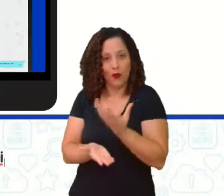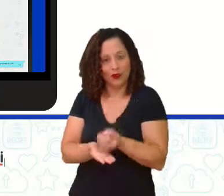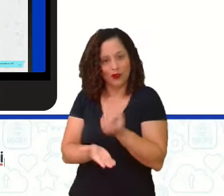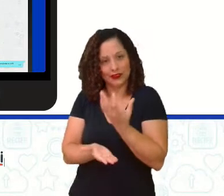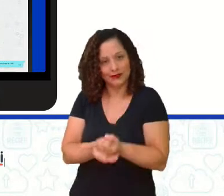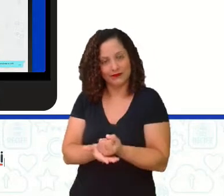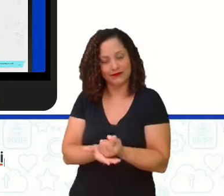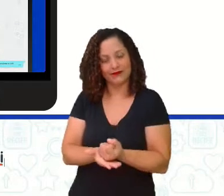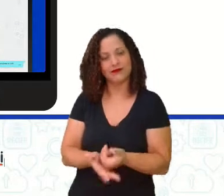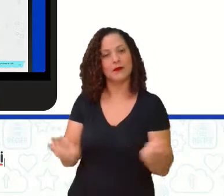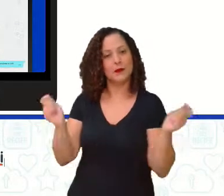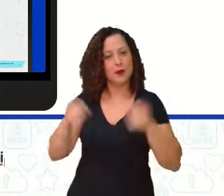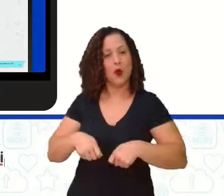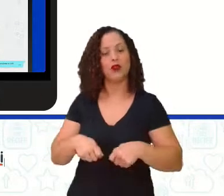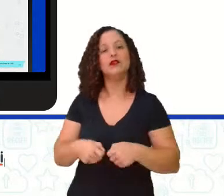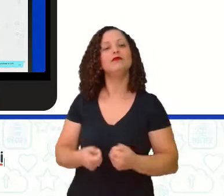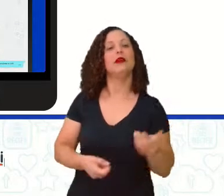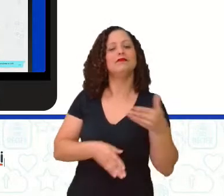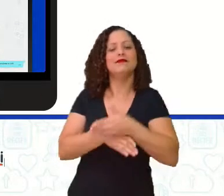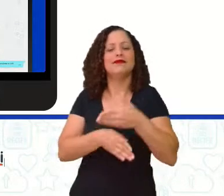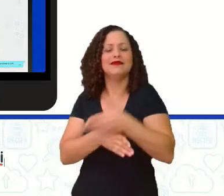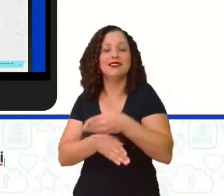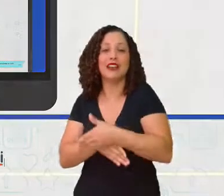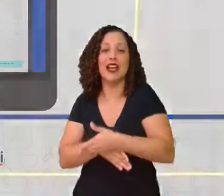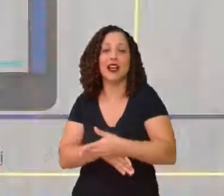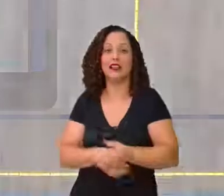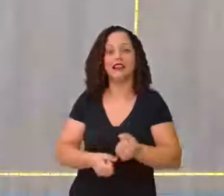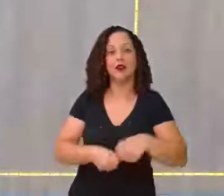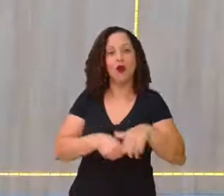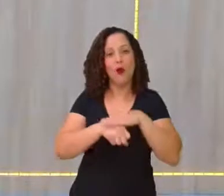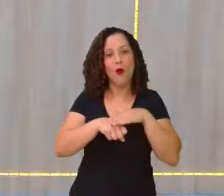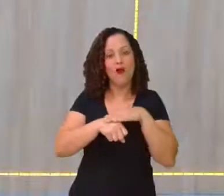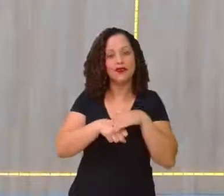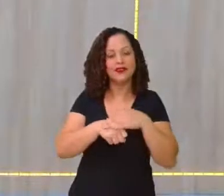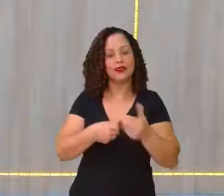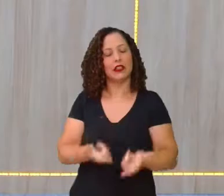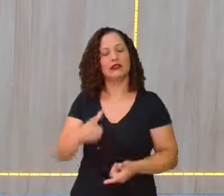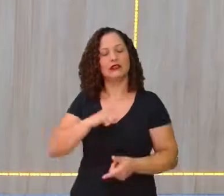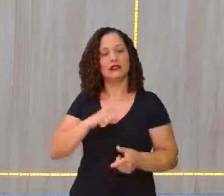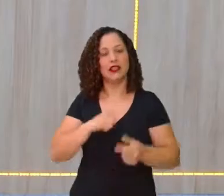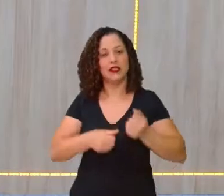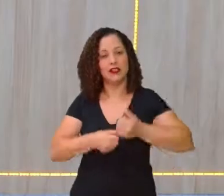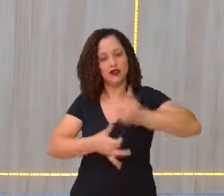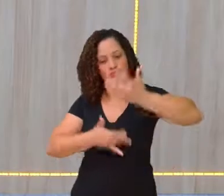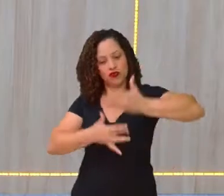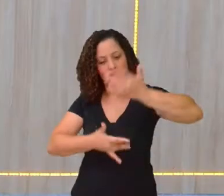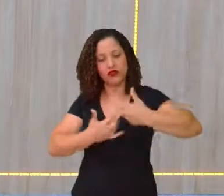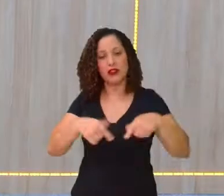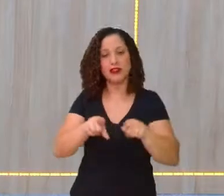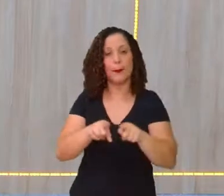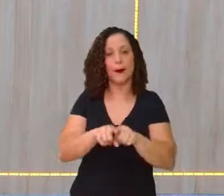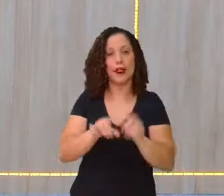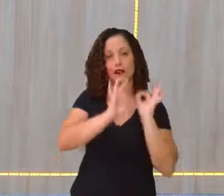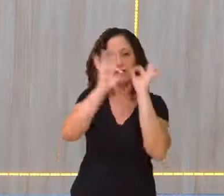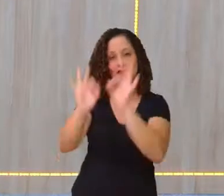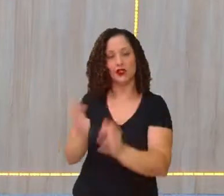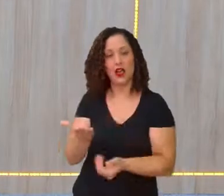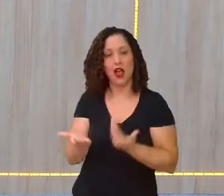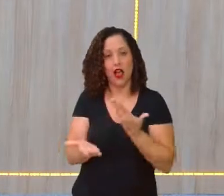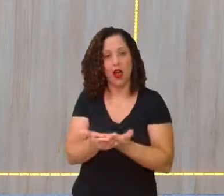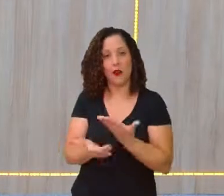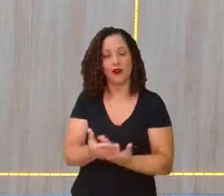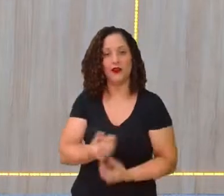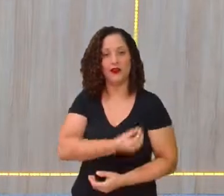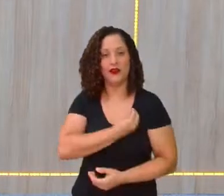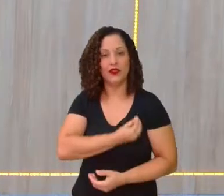se comunicar com a gente. Lá vocês assistem as aulas ao vivo e também as aulas ficam no repositório para que vocês